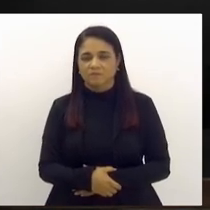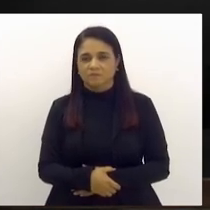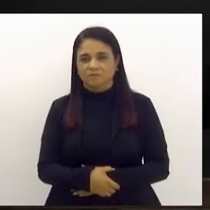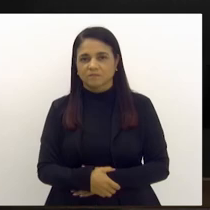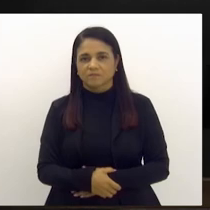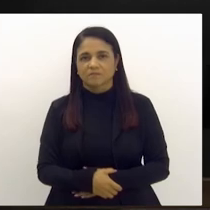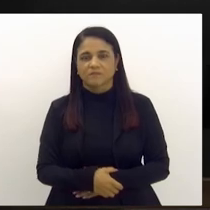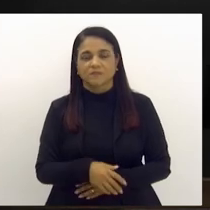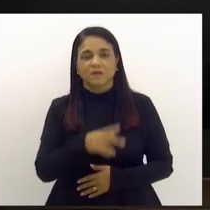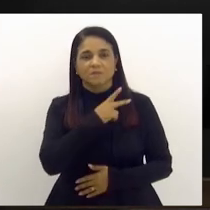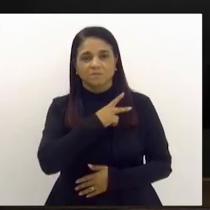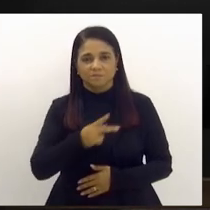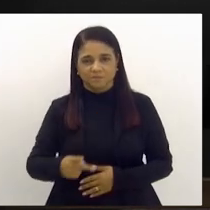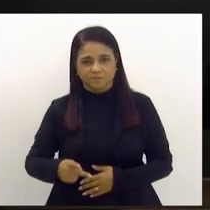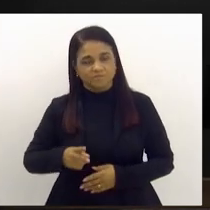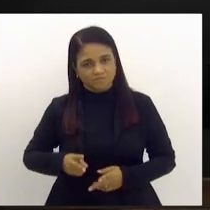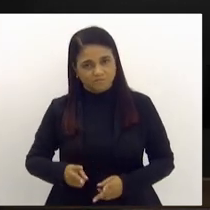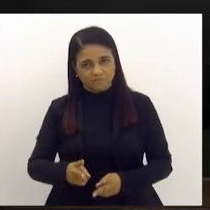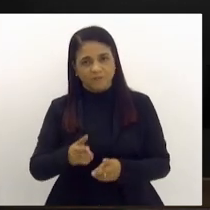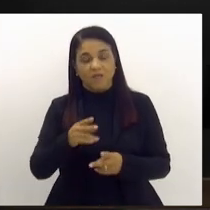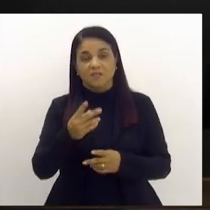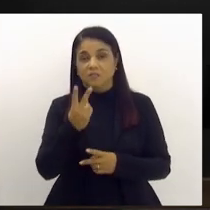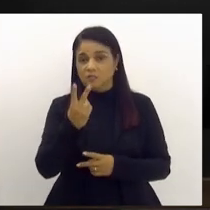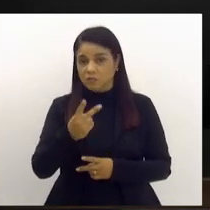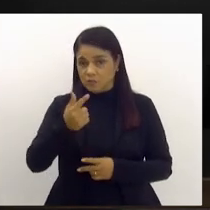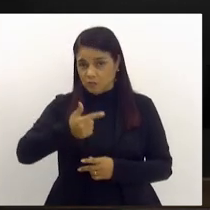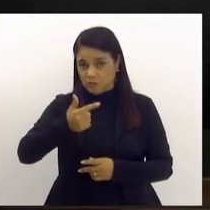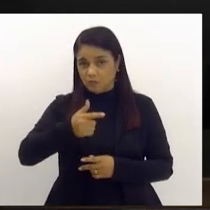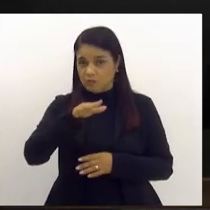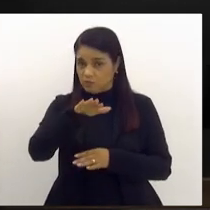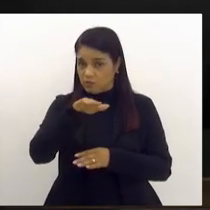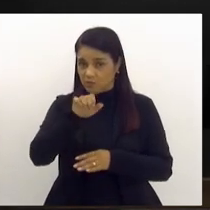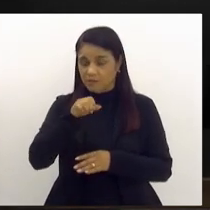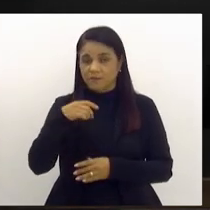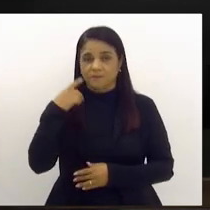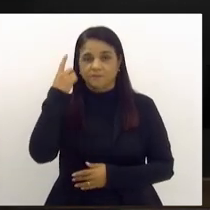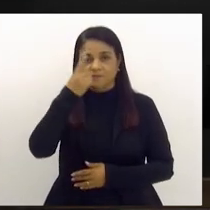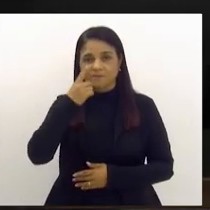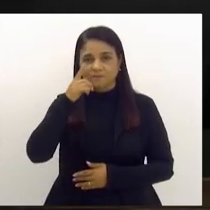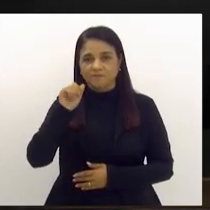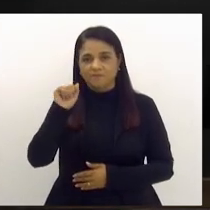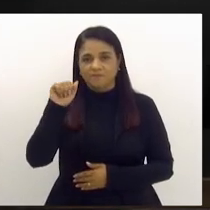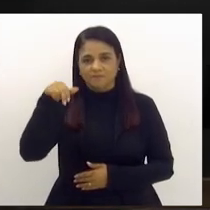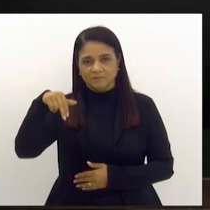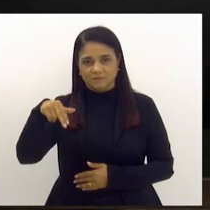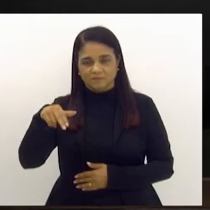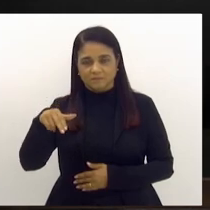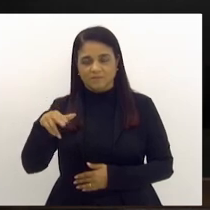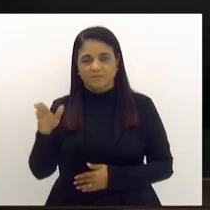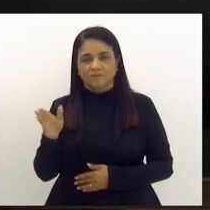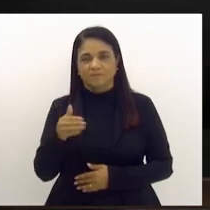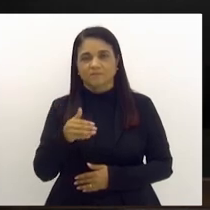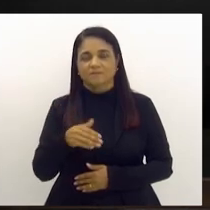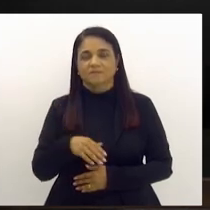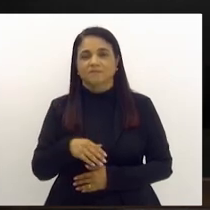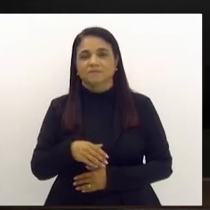A presidência irá proceder à segunda chamada. Deputado Alan Lopes.